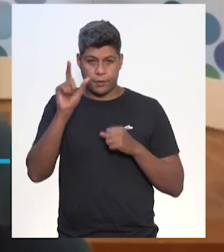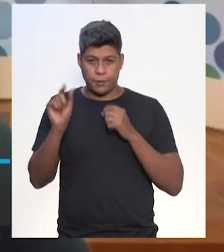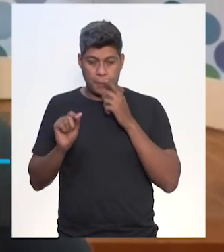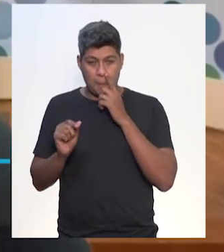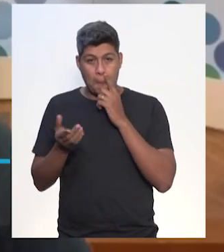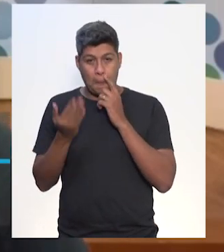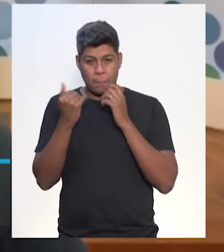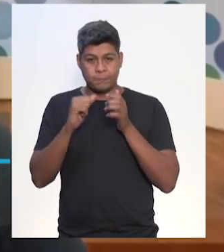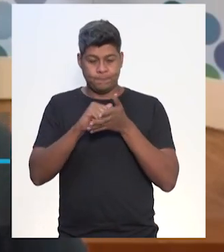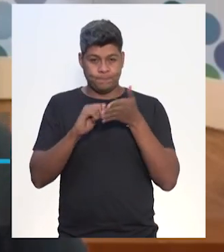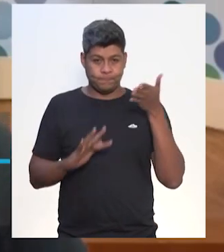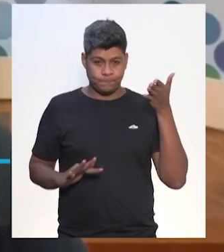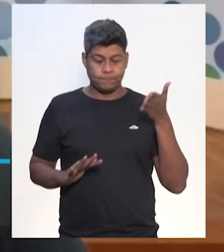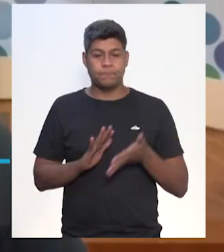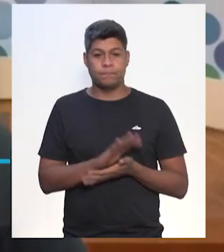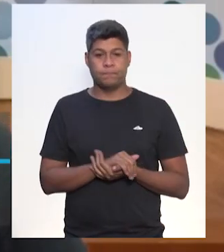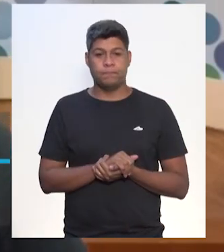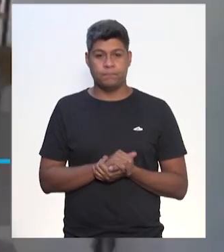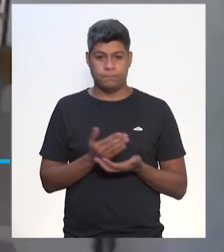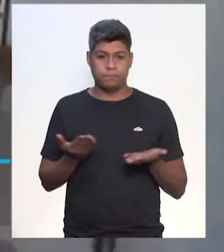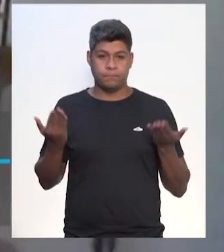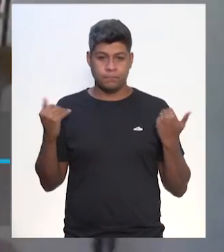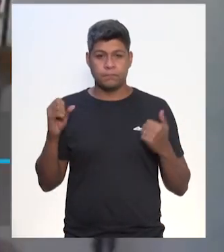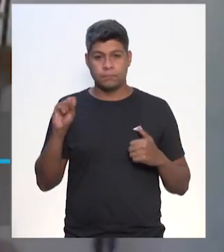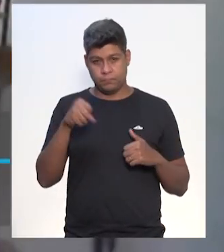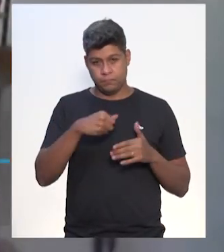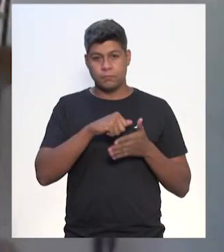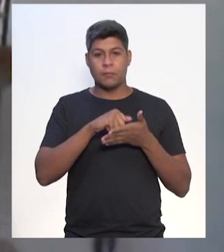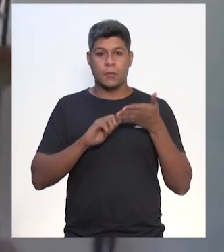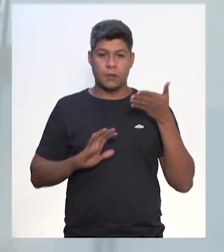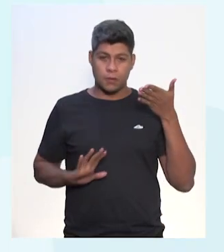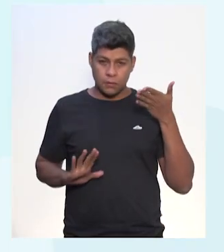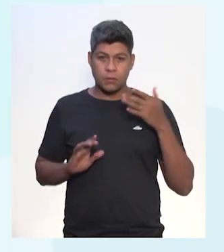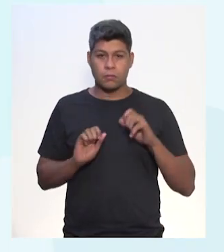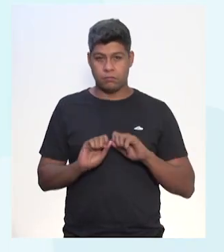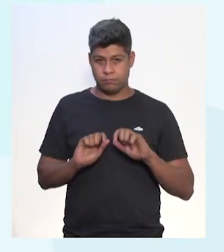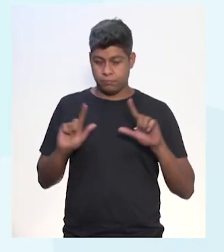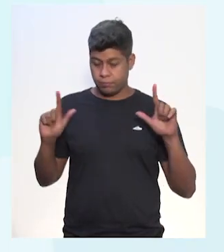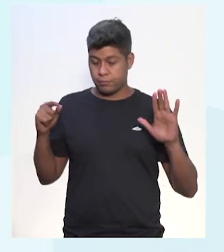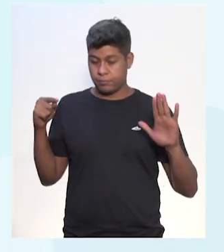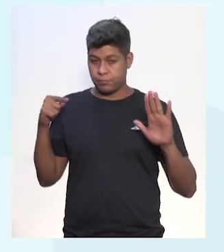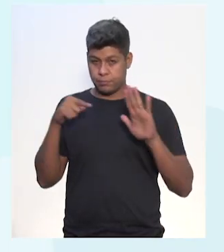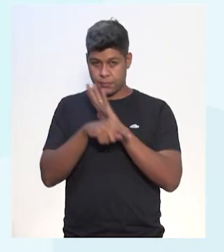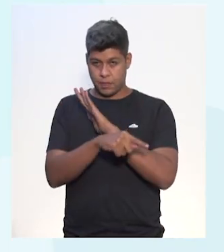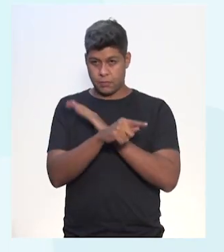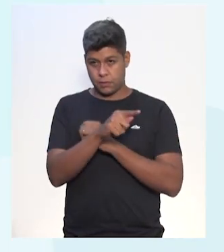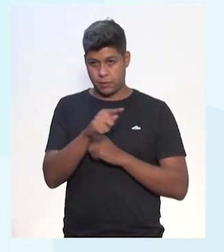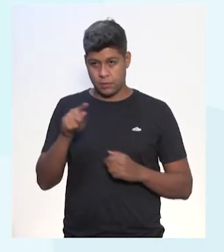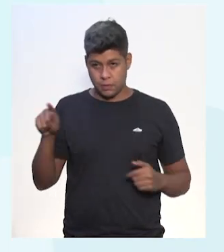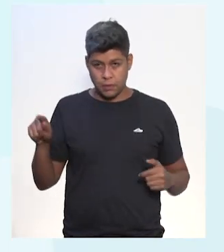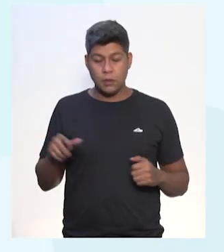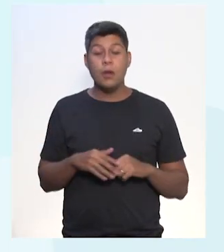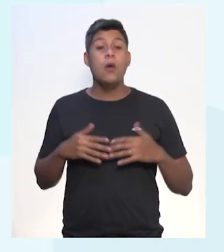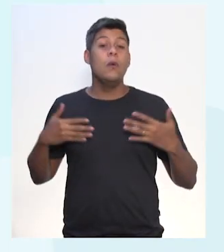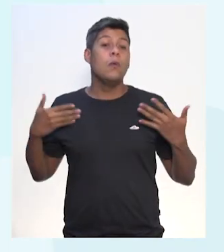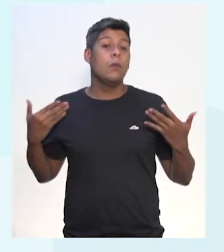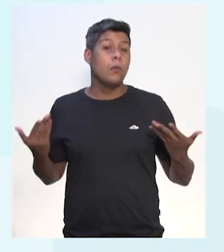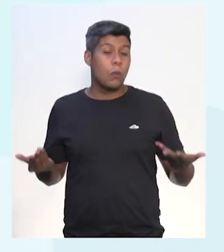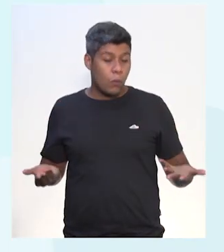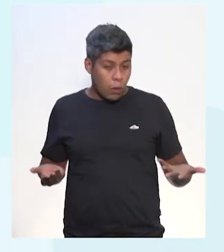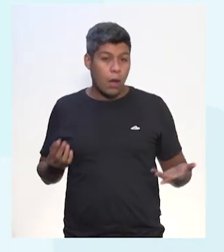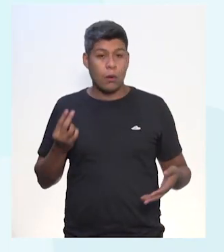uma atividade aí, professora? Vamos sim, vamos a uma atividade, vai aparecer uma perguntinha aí na tela para vocês. Quais são